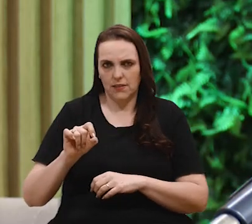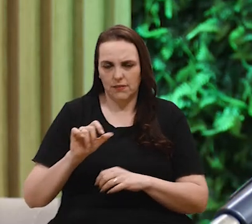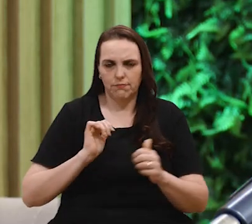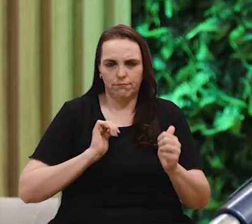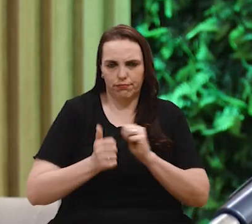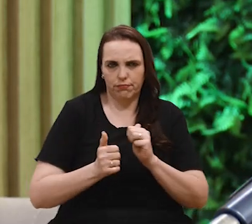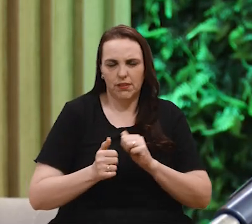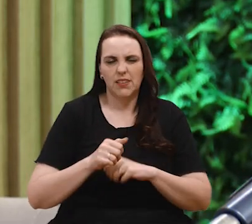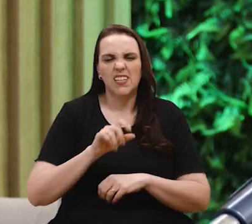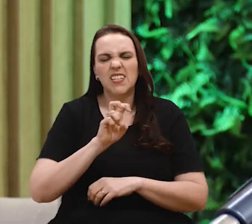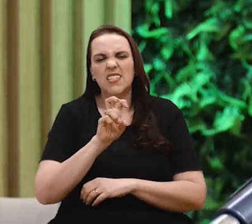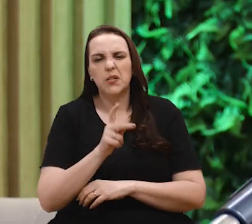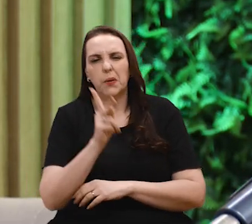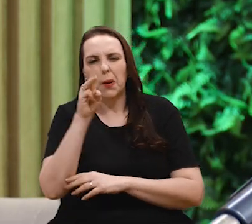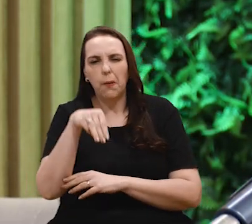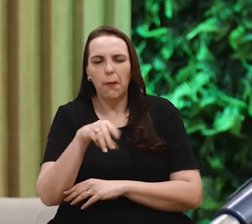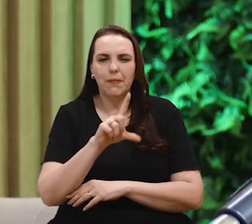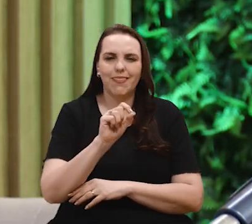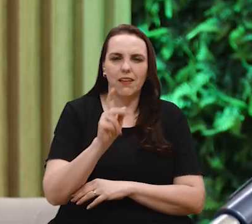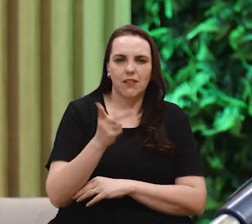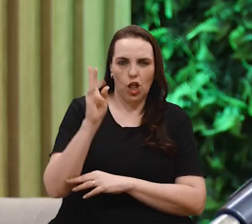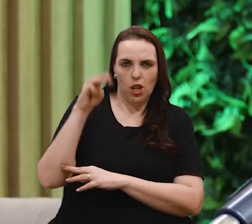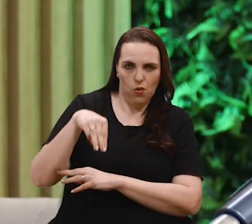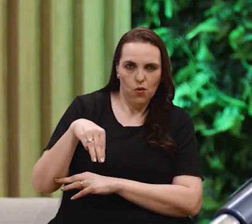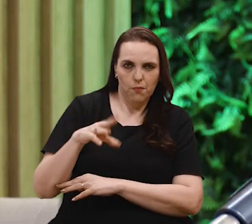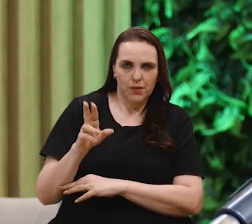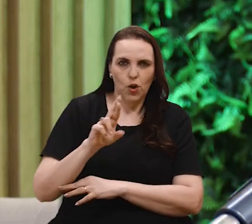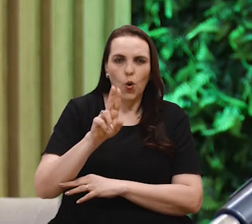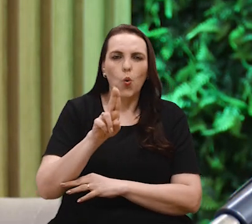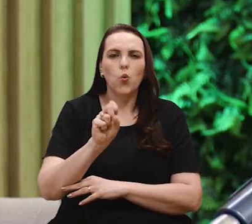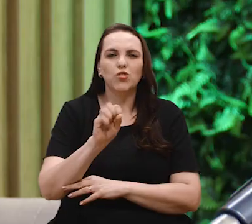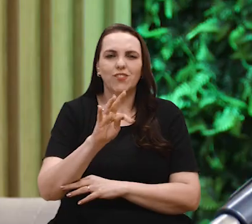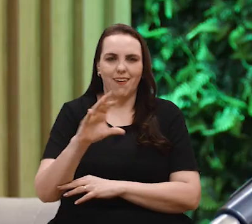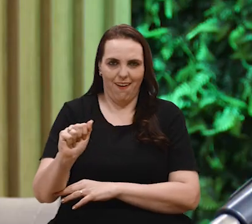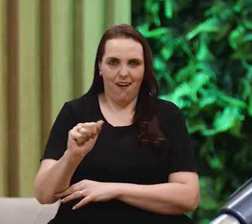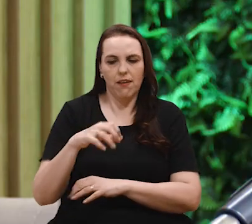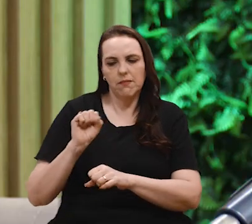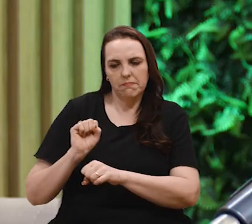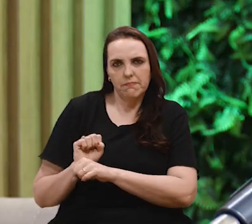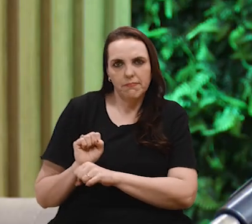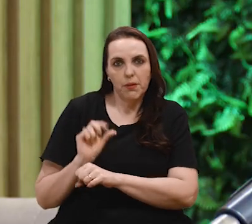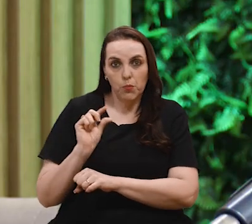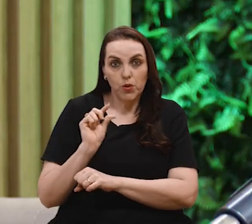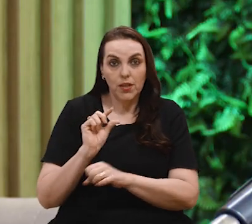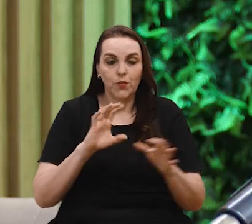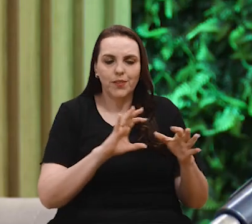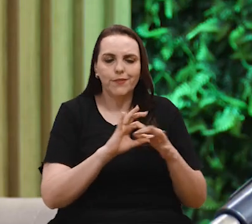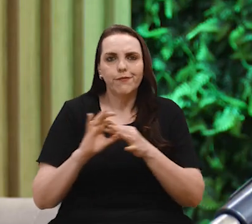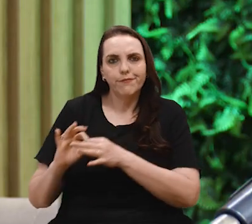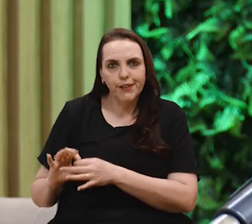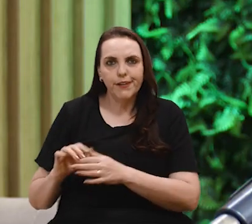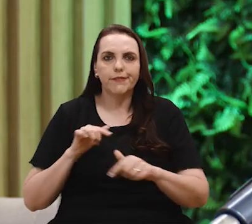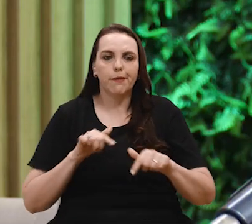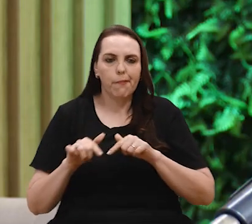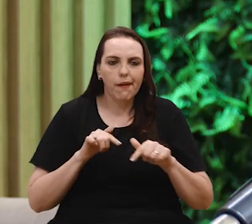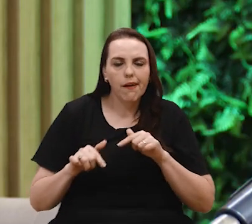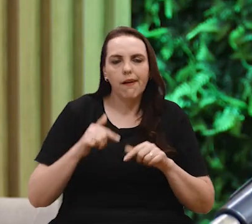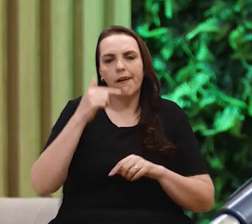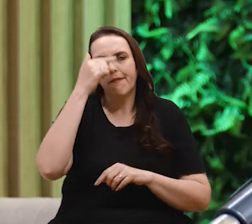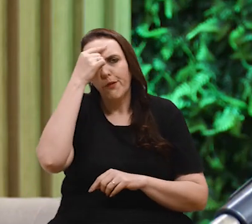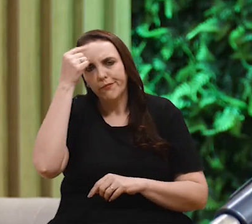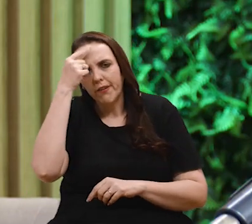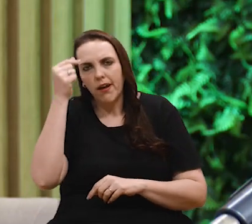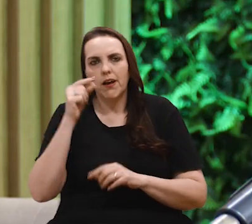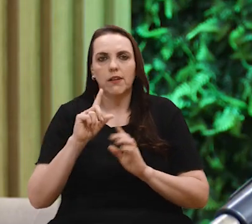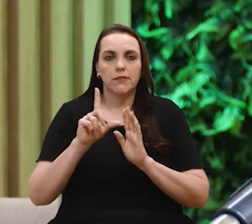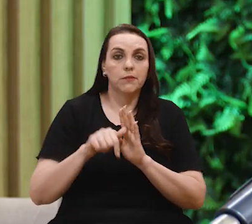né, 5, 10 quilômetros. Fiquei um tempo parado com esse contexto, porque eu comecei a trabalhar, a faculdade e tal.